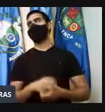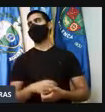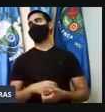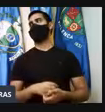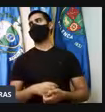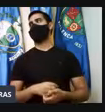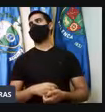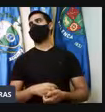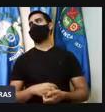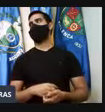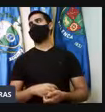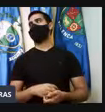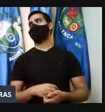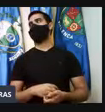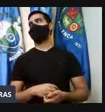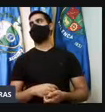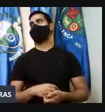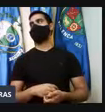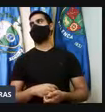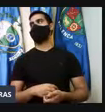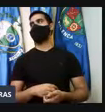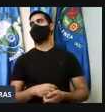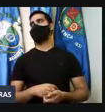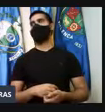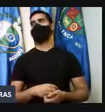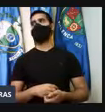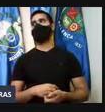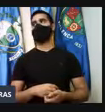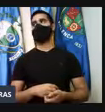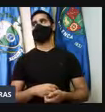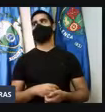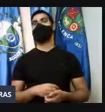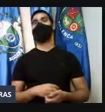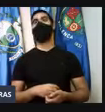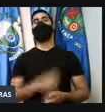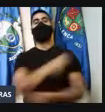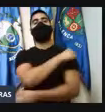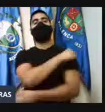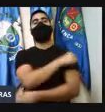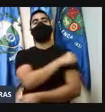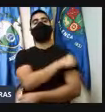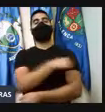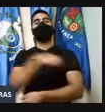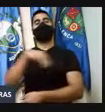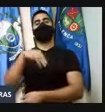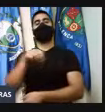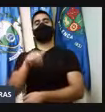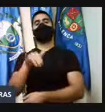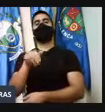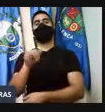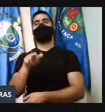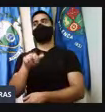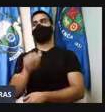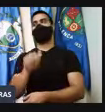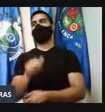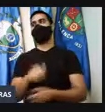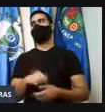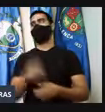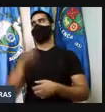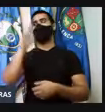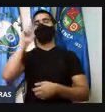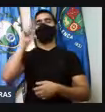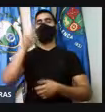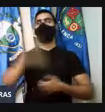Graça. Fica concedido o título, o benemérito municipal à enfermeira Maiara Lippe,